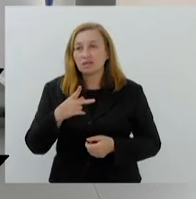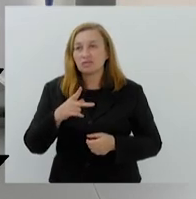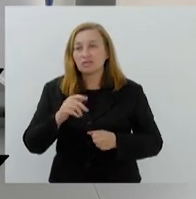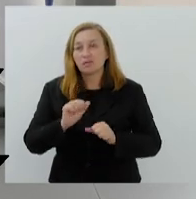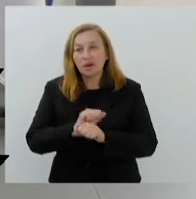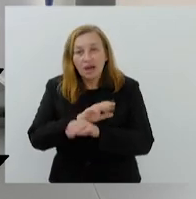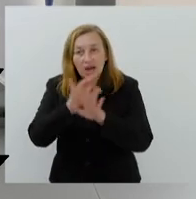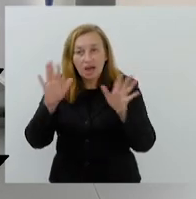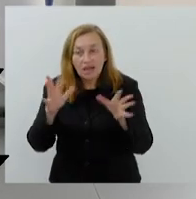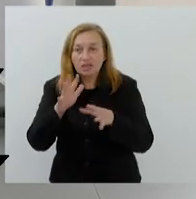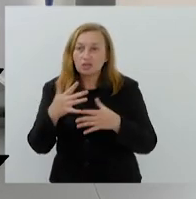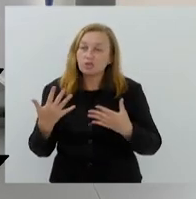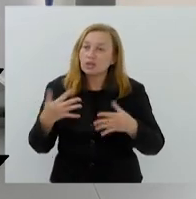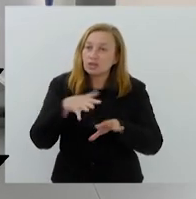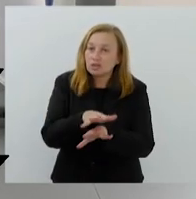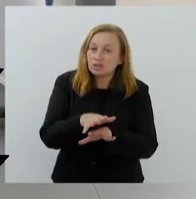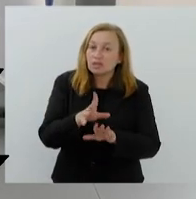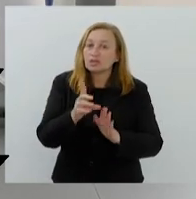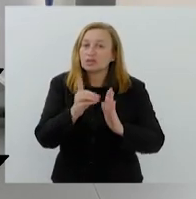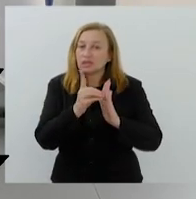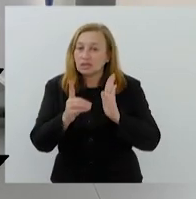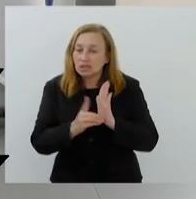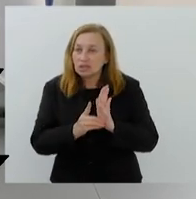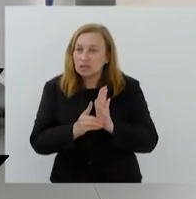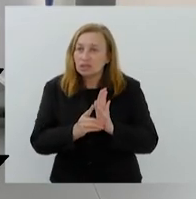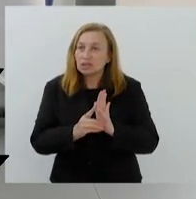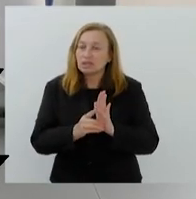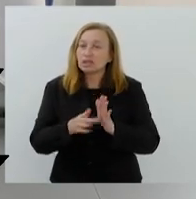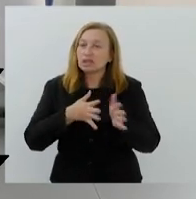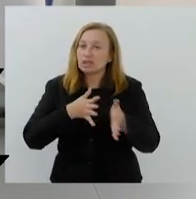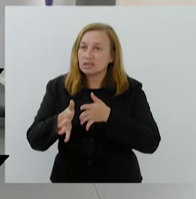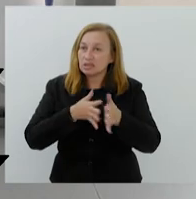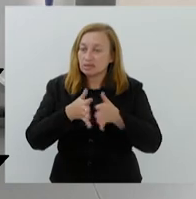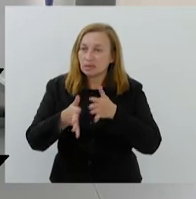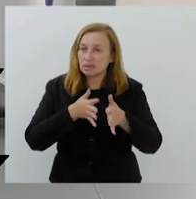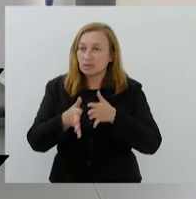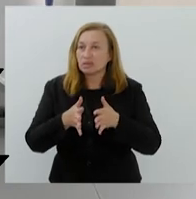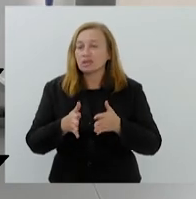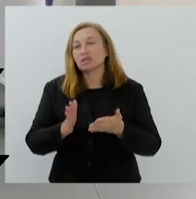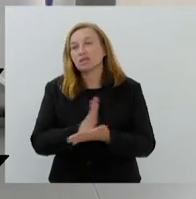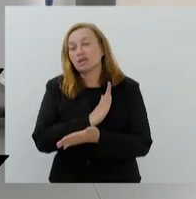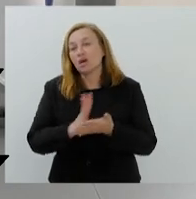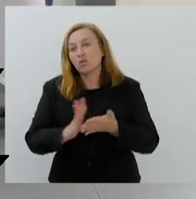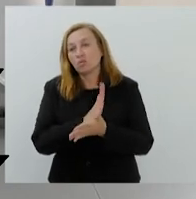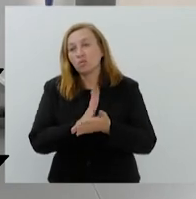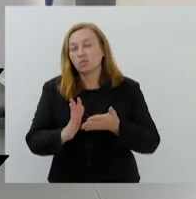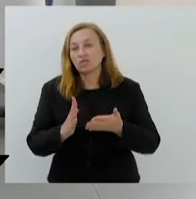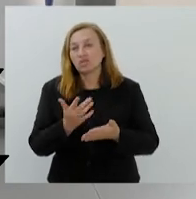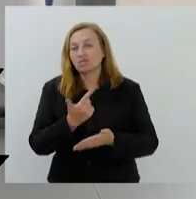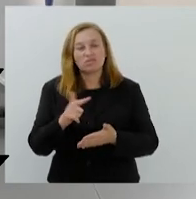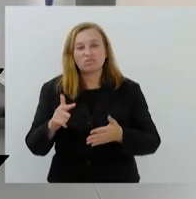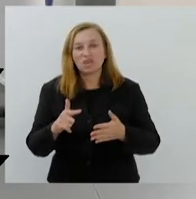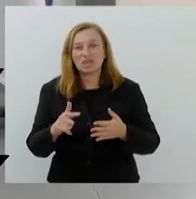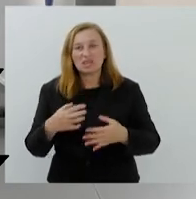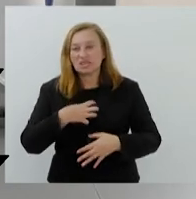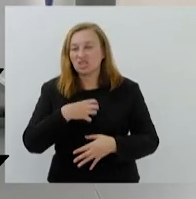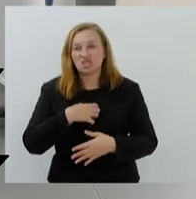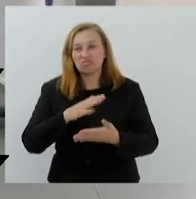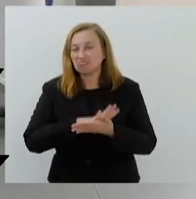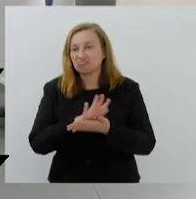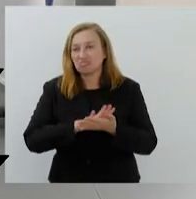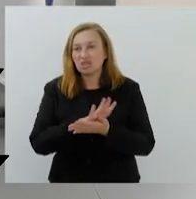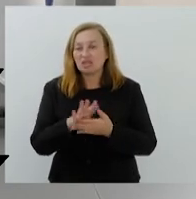sobre inclusão, diretrizes de promoção de acessibilidade. Aí tem uma específica que não faz menção. Que se não começa a destacar, né?